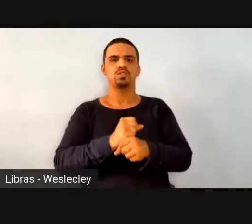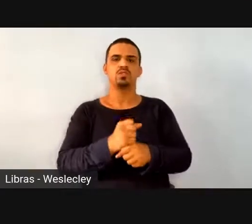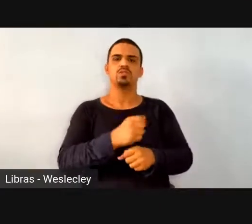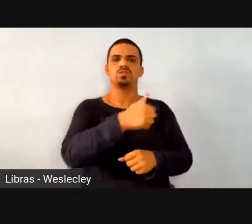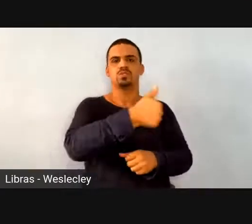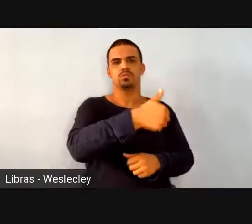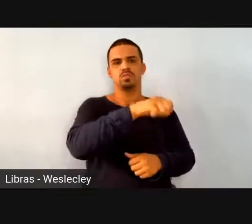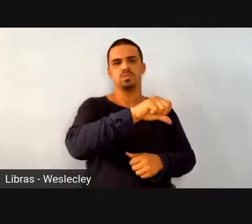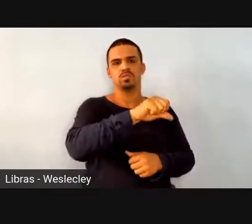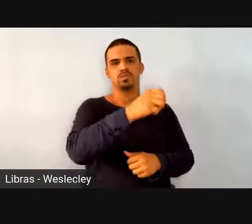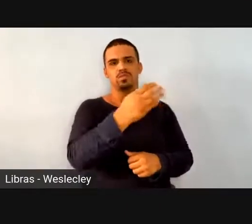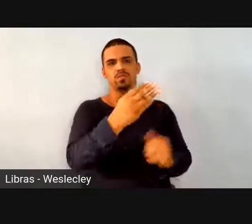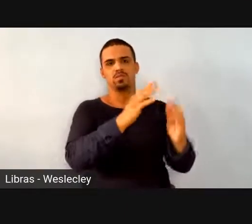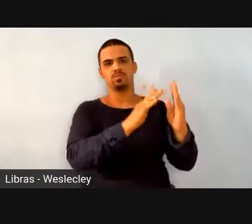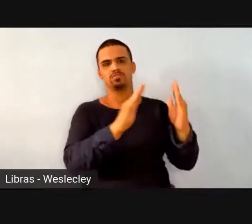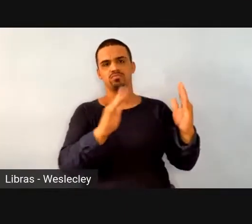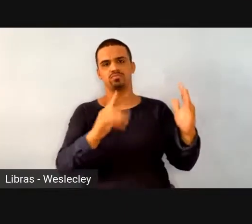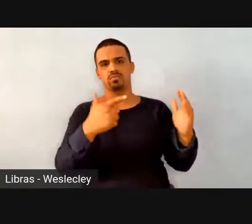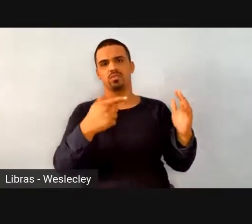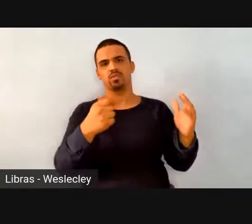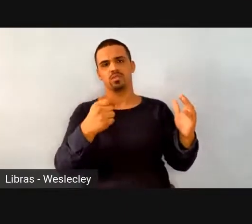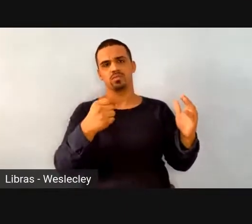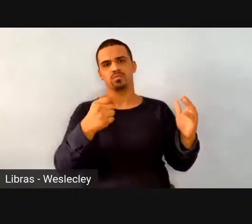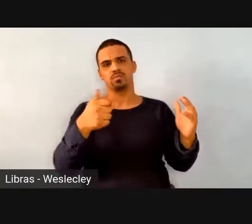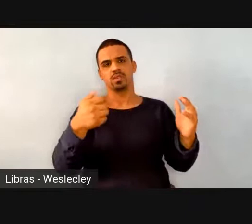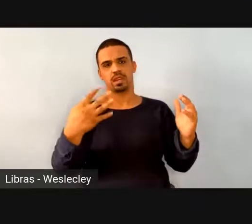2014, e ele foi